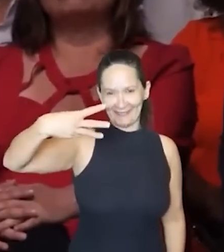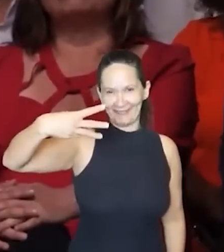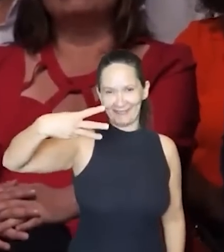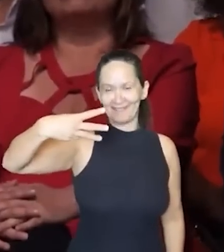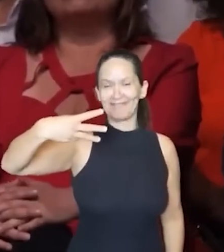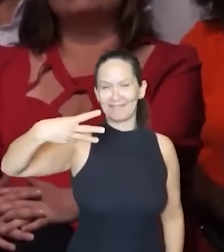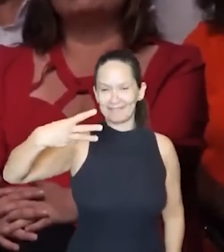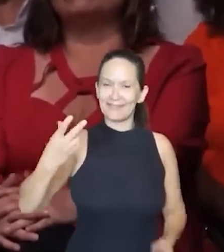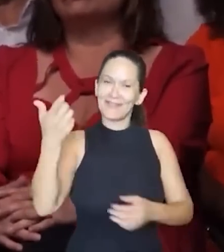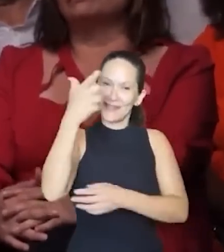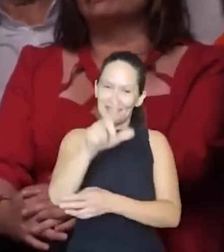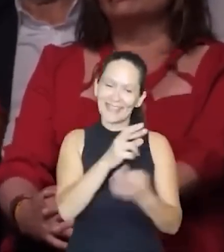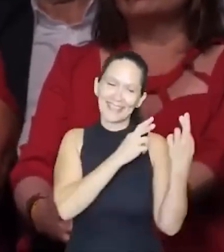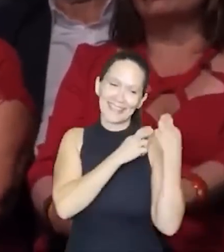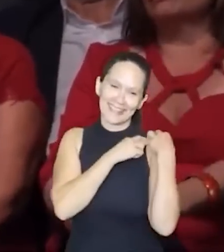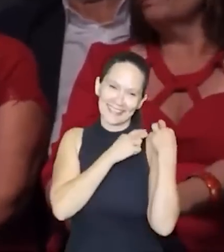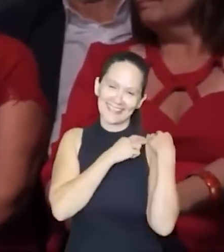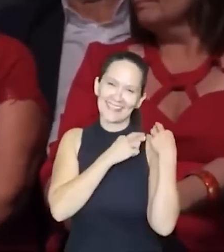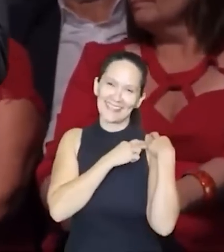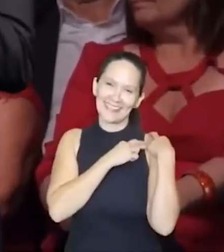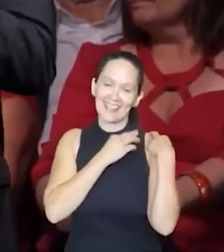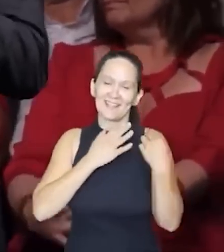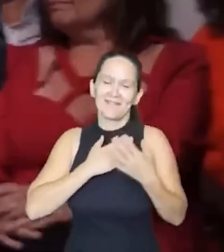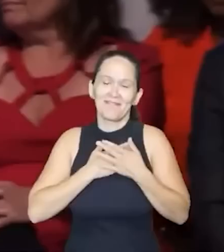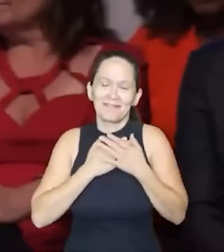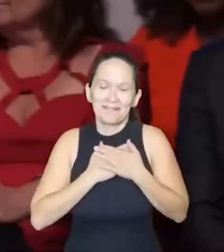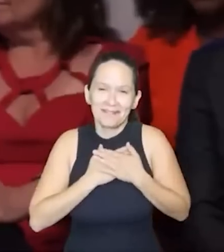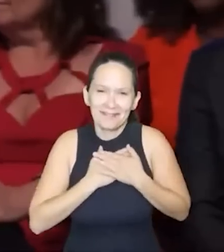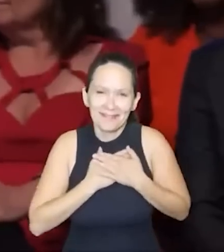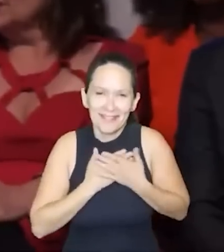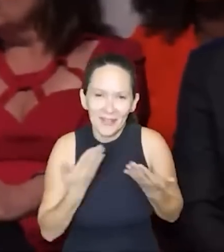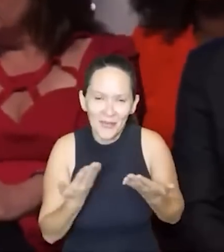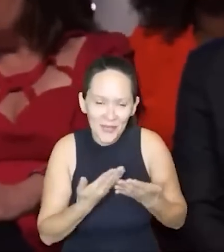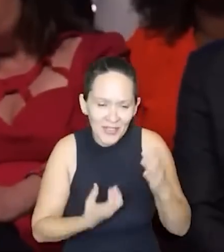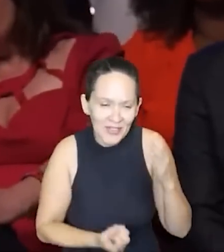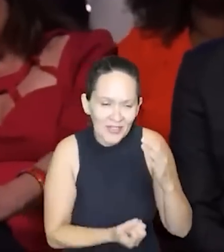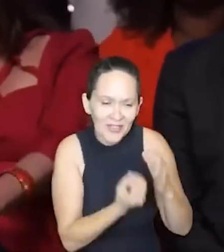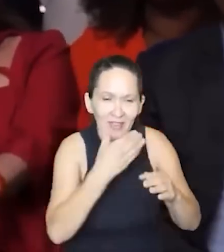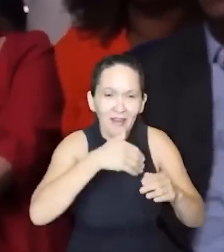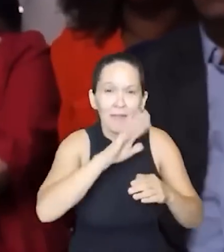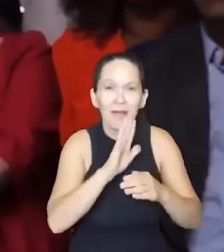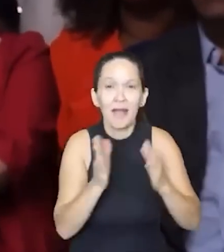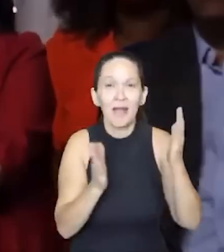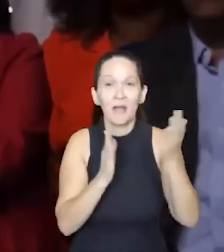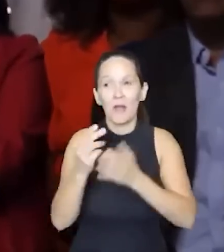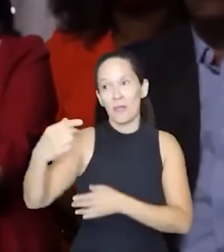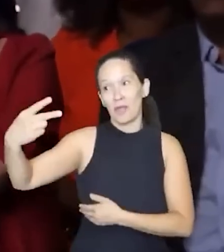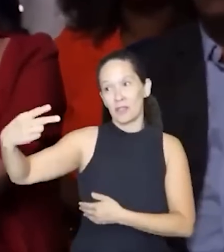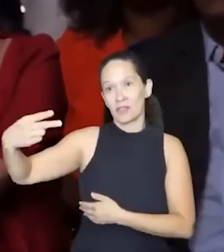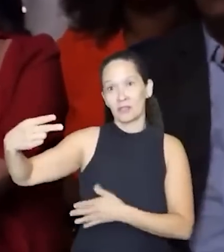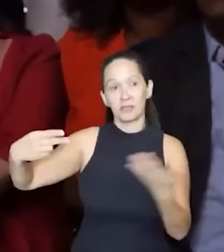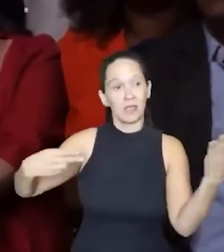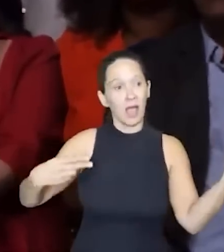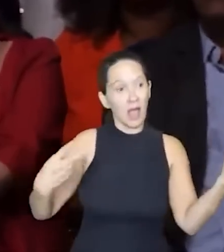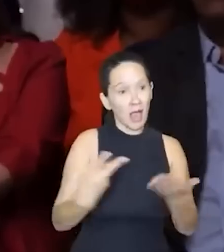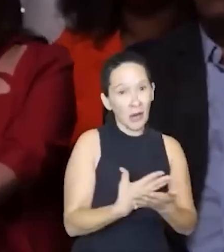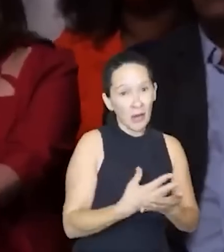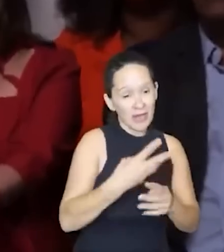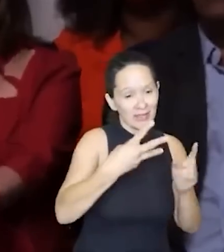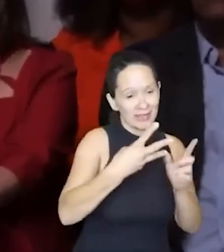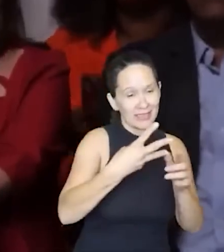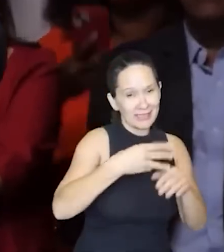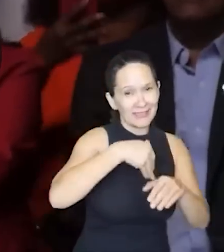com a responsabilidade de fazer mais do que eu fiz nas outras duas vezes, mais do que a Dilma